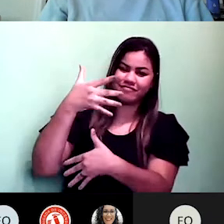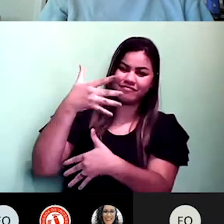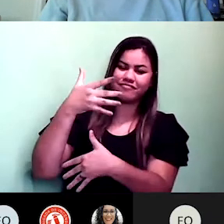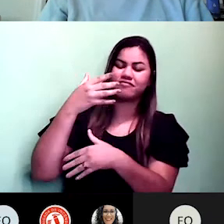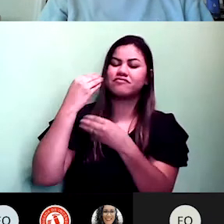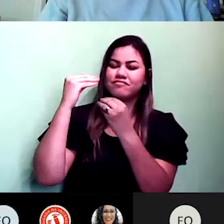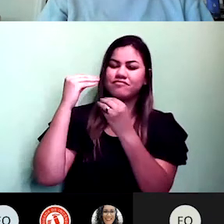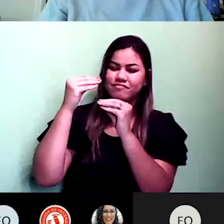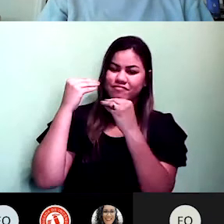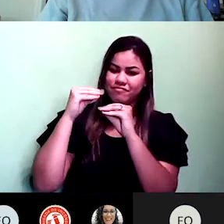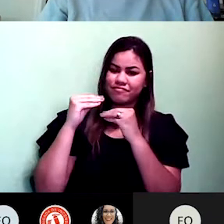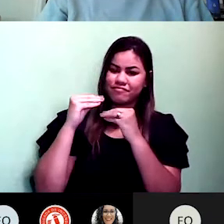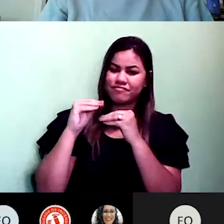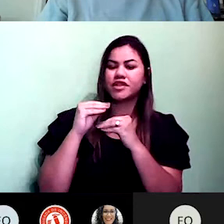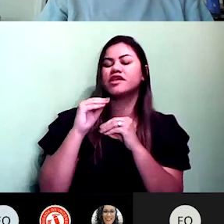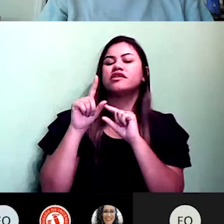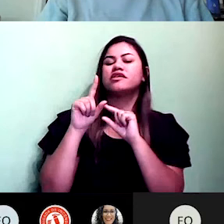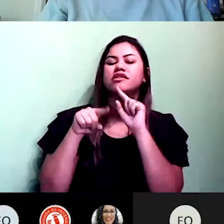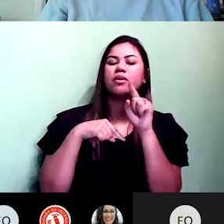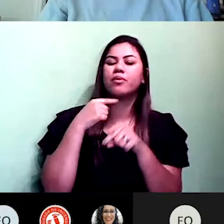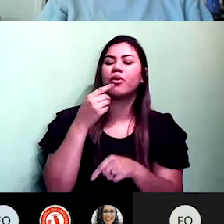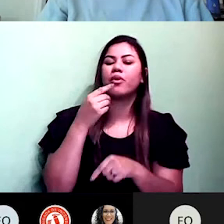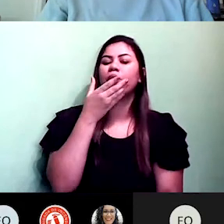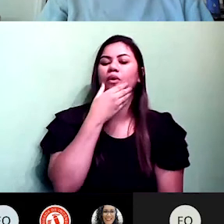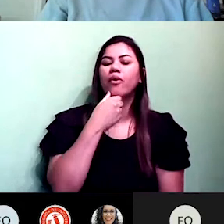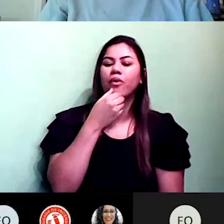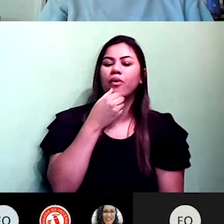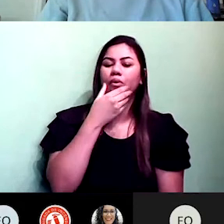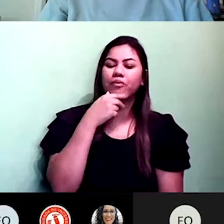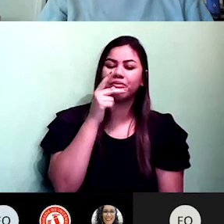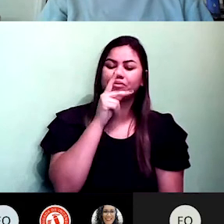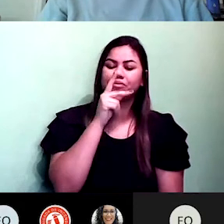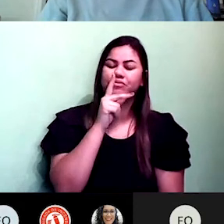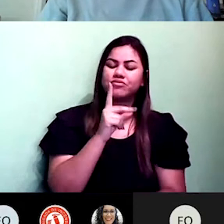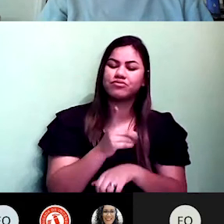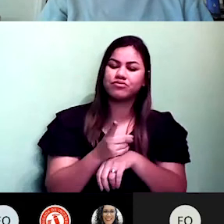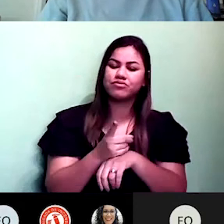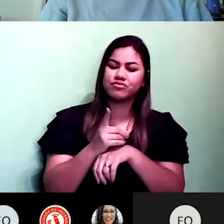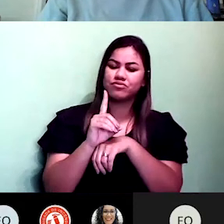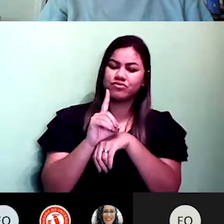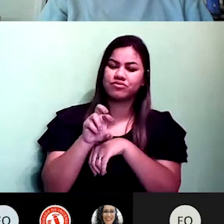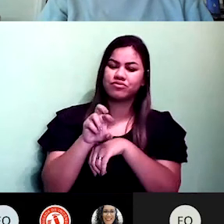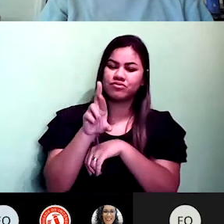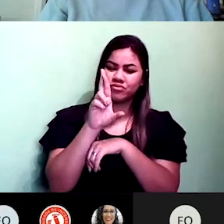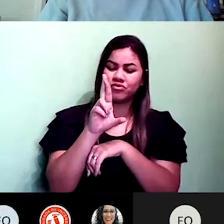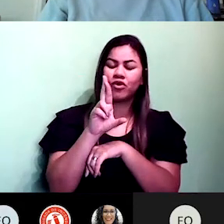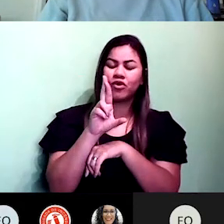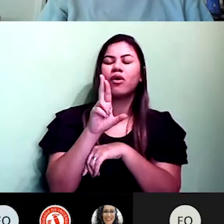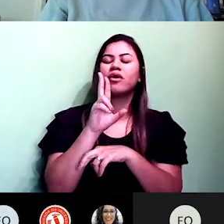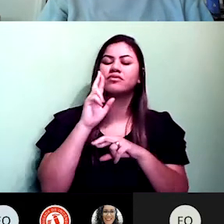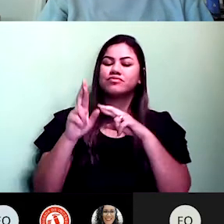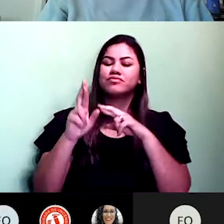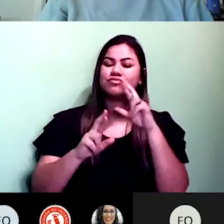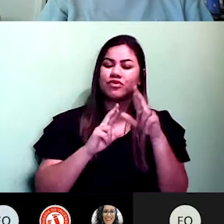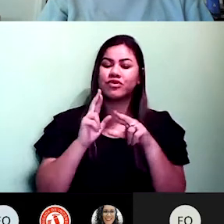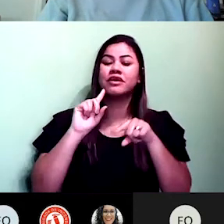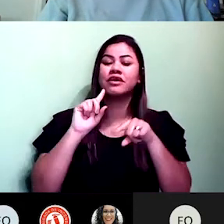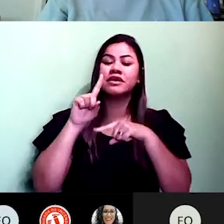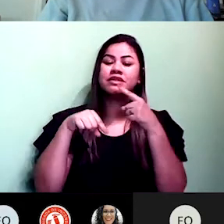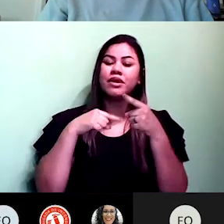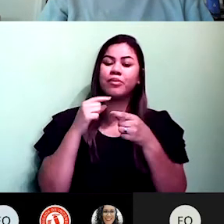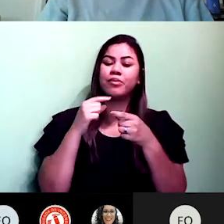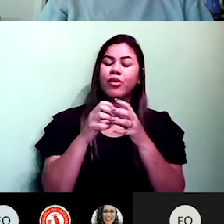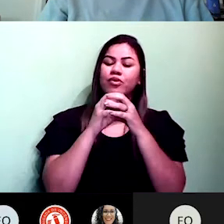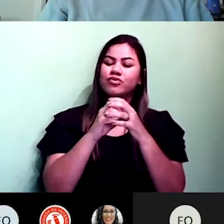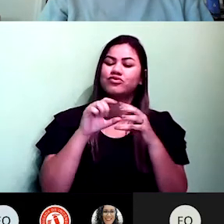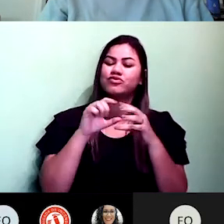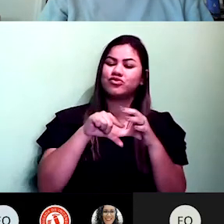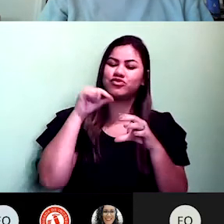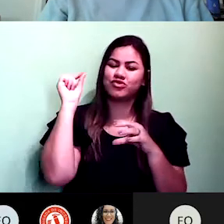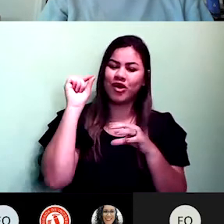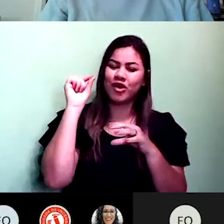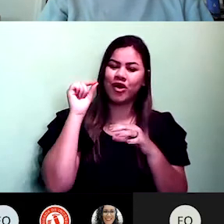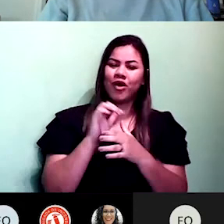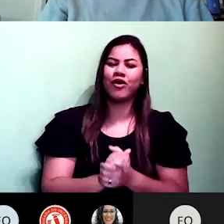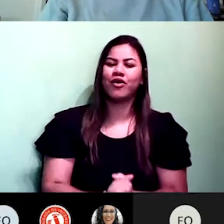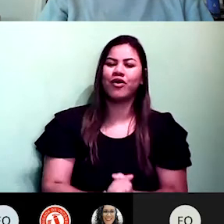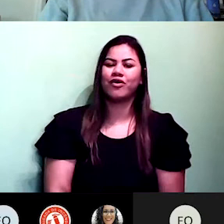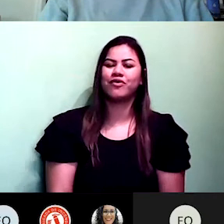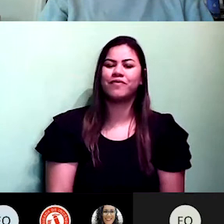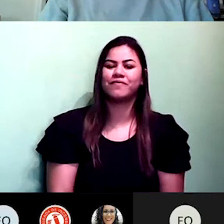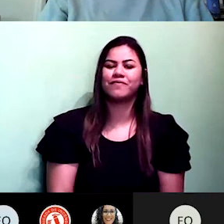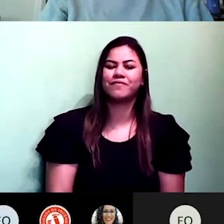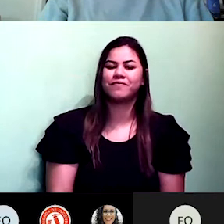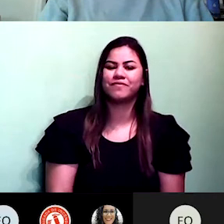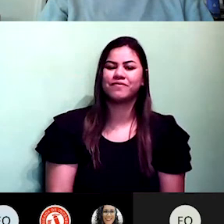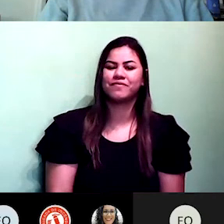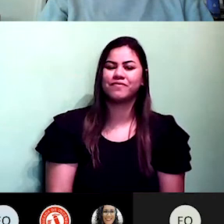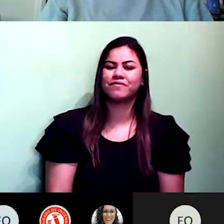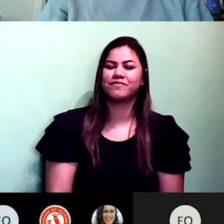para o doutor Aldemir responder, e o nosso sorteio, tá bom? Vamos lá, doutor Aldemir, obrigada pelo convite.